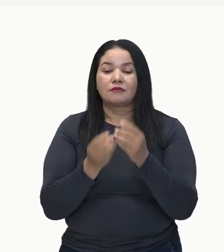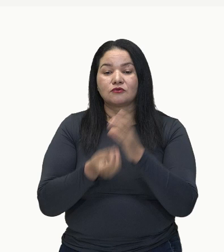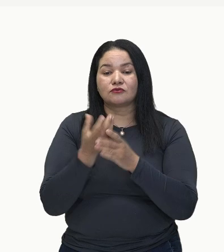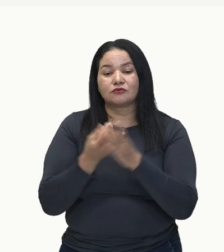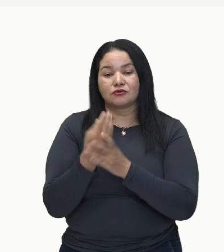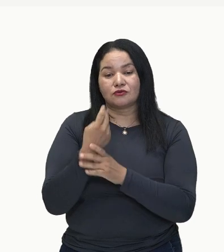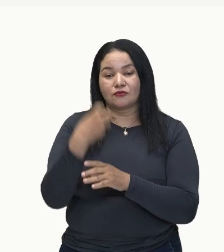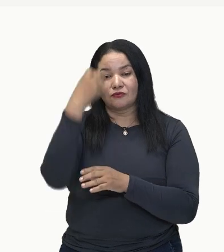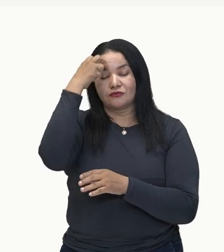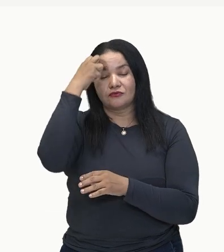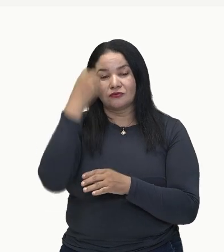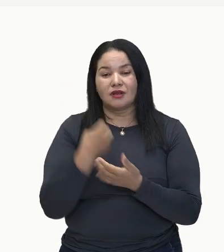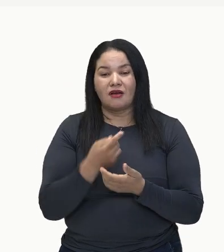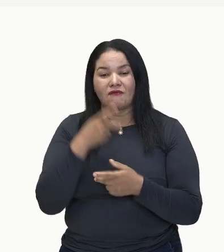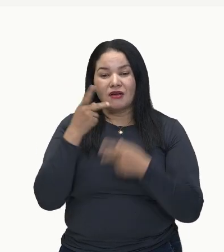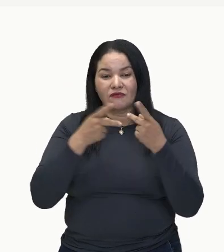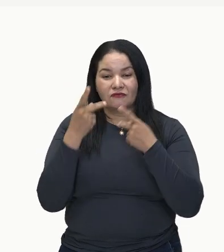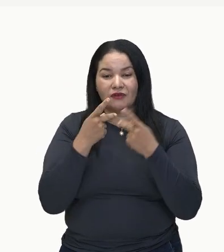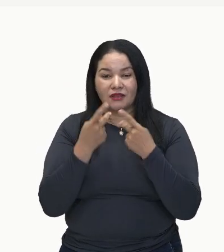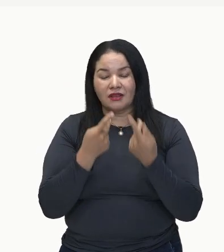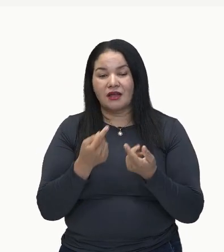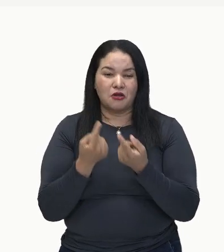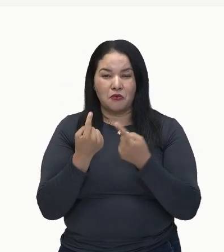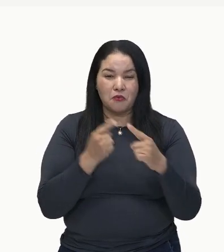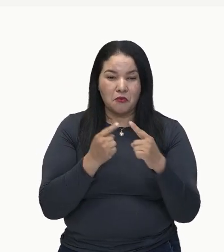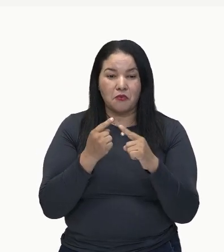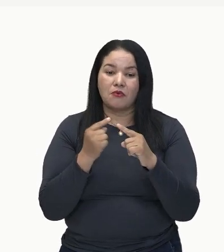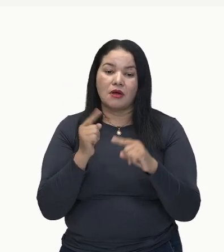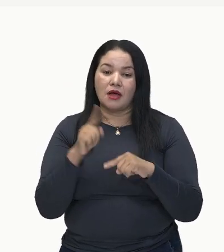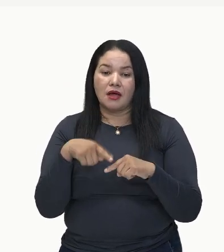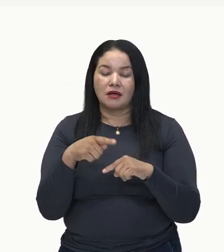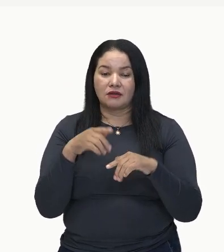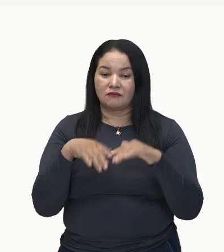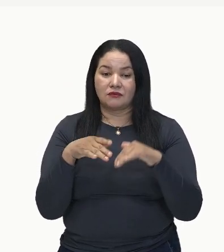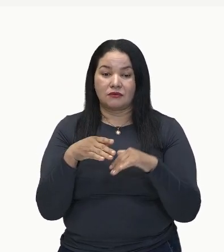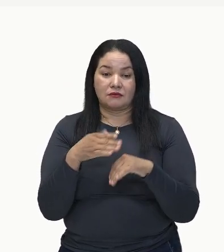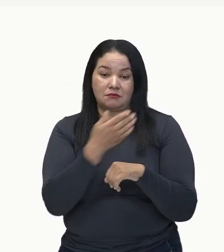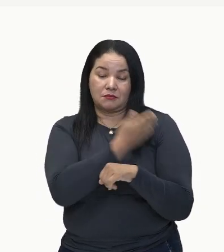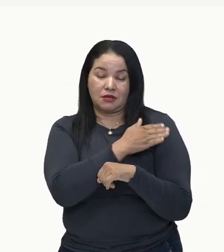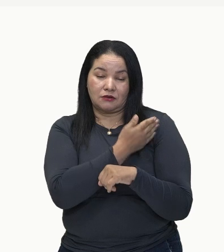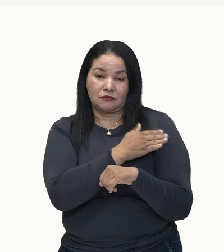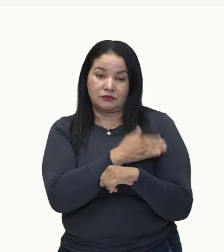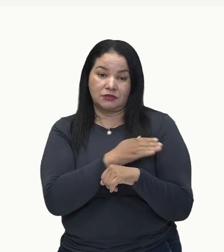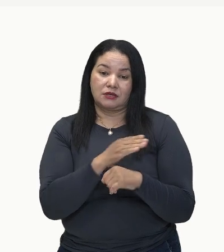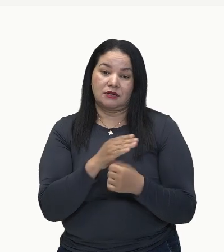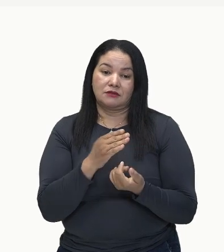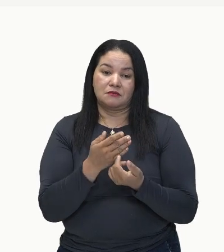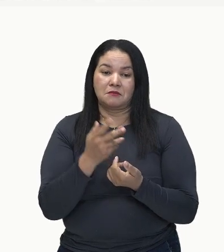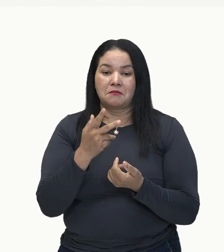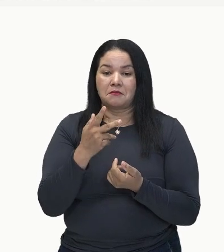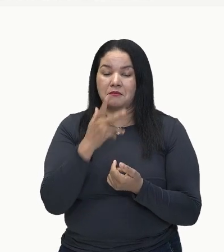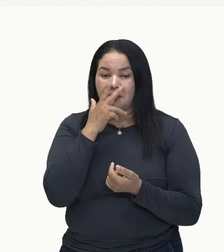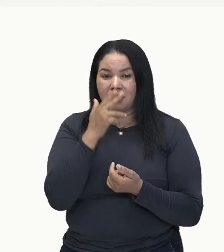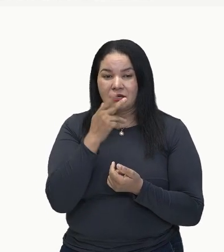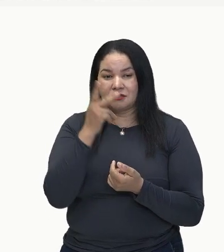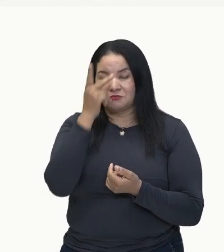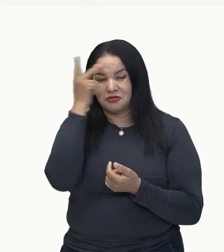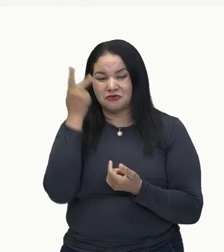tremendo preconceito da universidade. Quem acha que a novela aliena está, na verdade, chamando o povo de débil